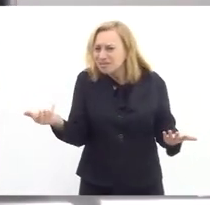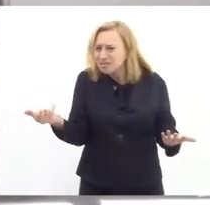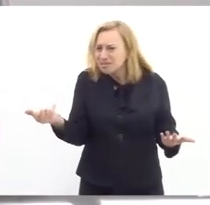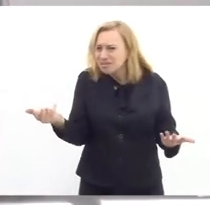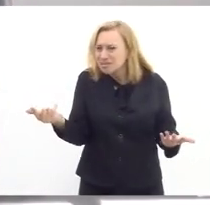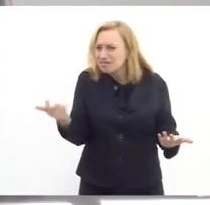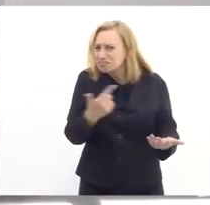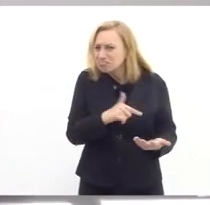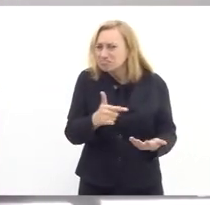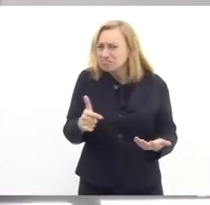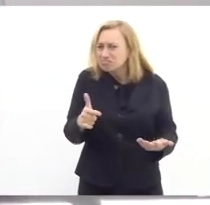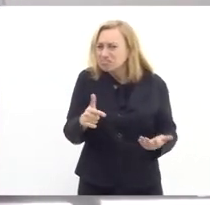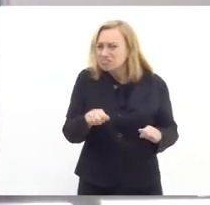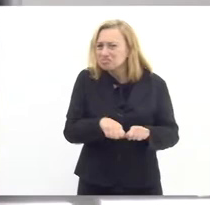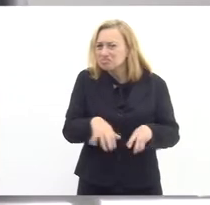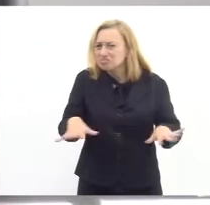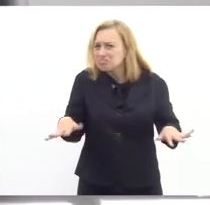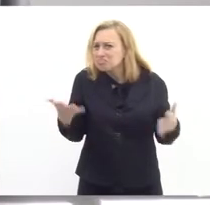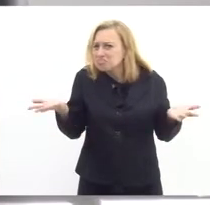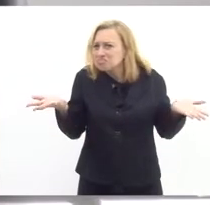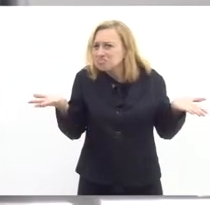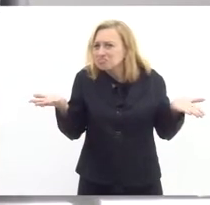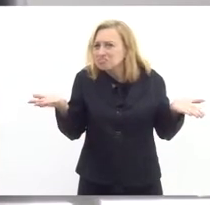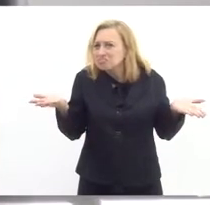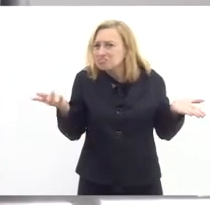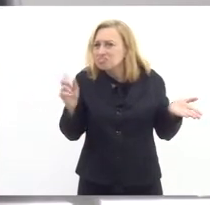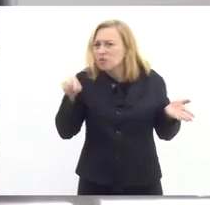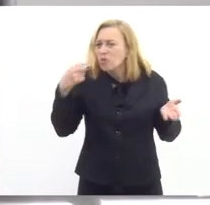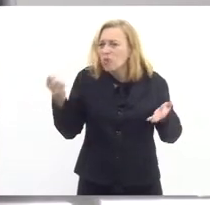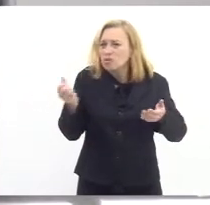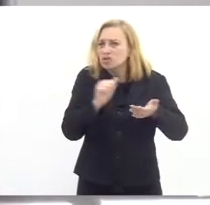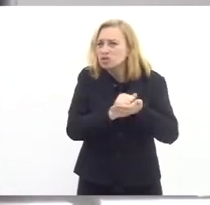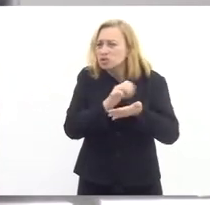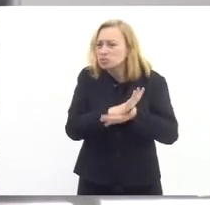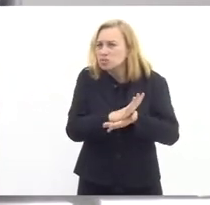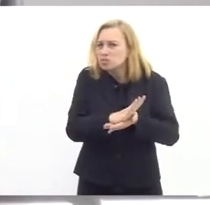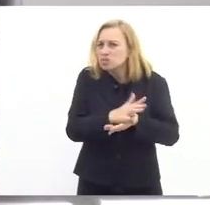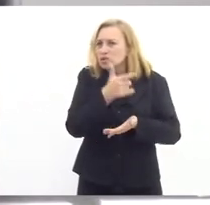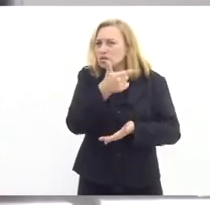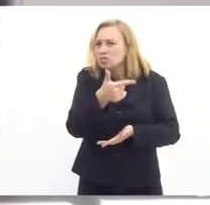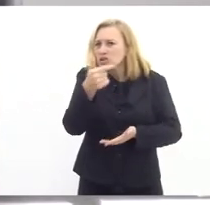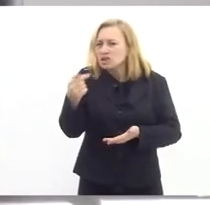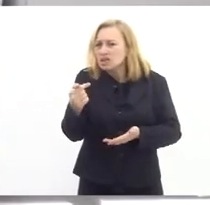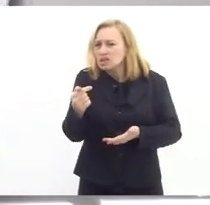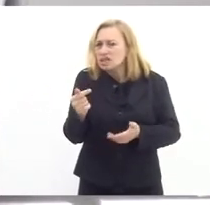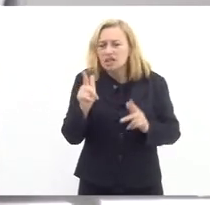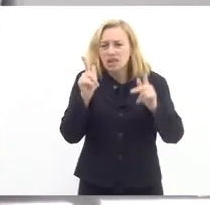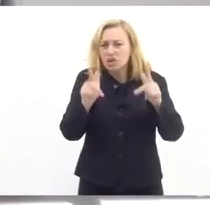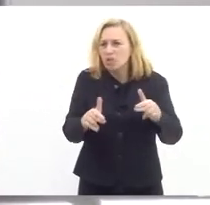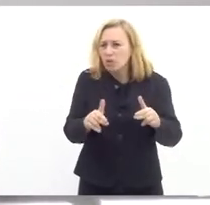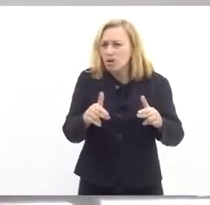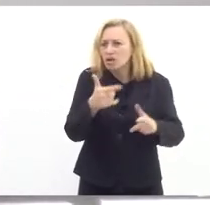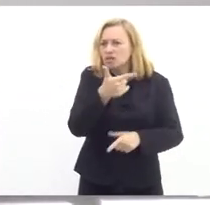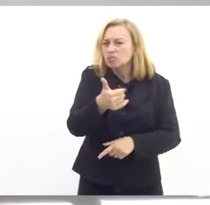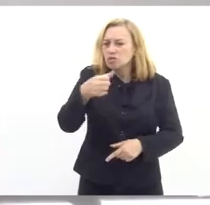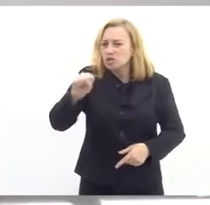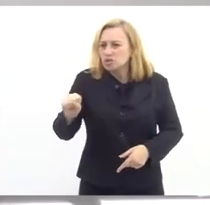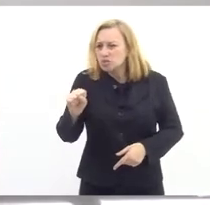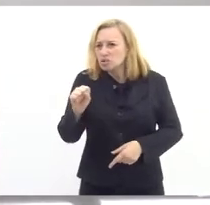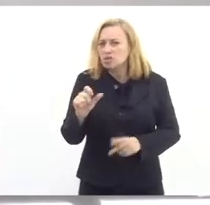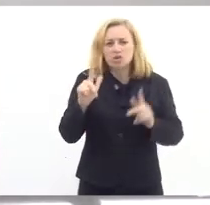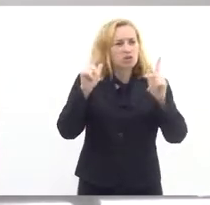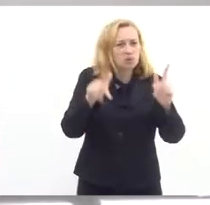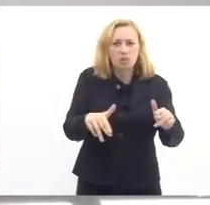não tínhamos pandemia. Outras multas de 2017, da mesma situação, de 2018, na